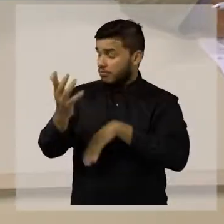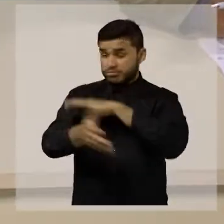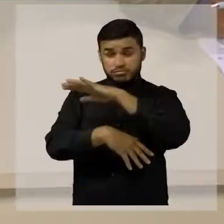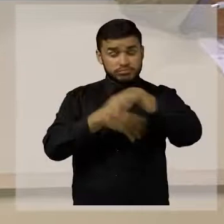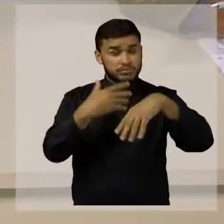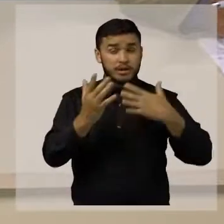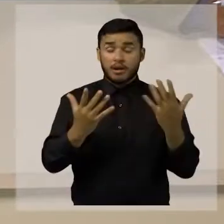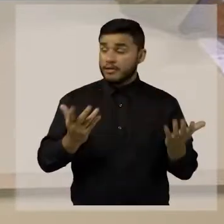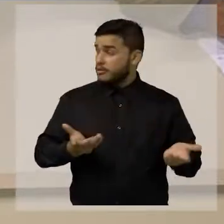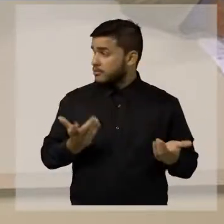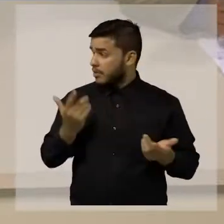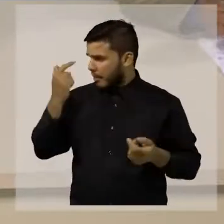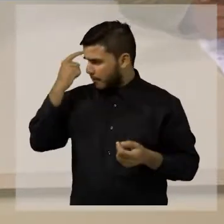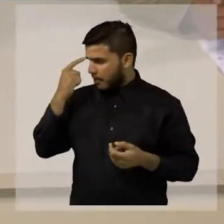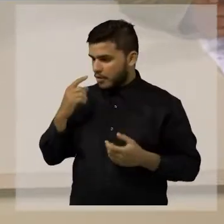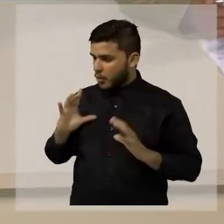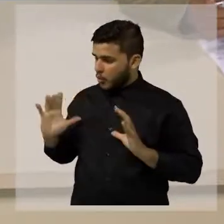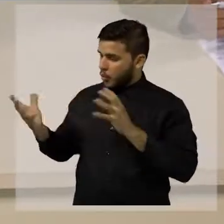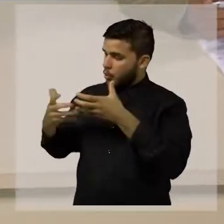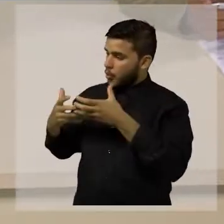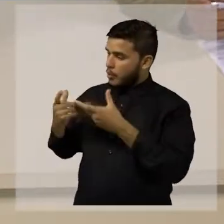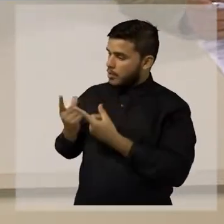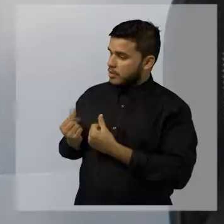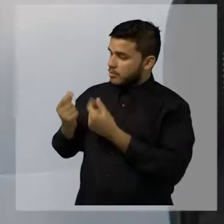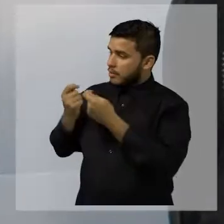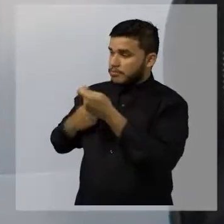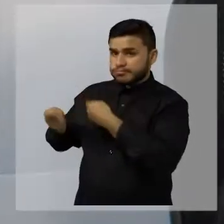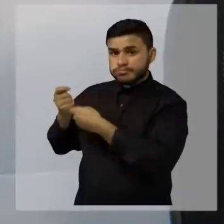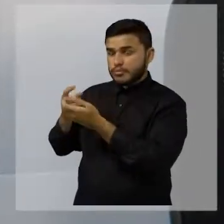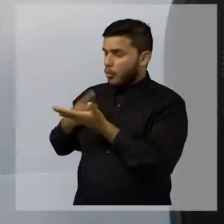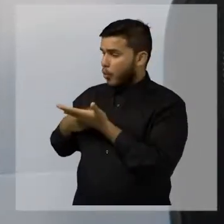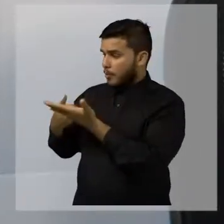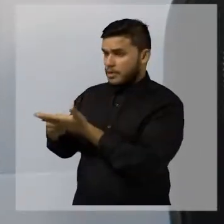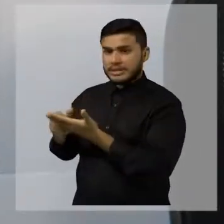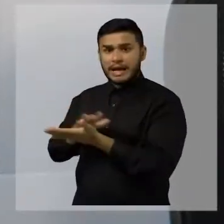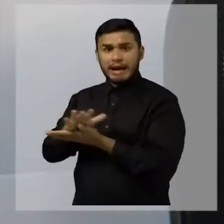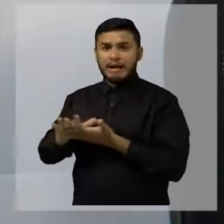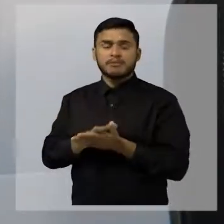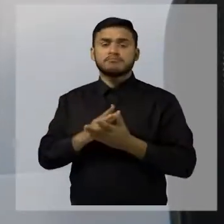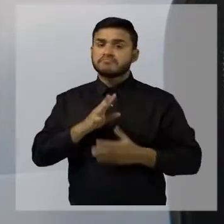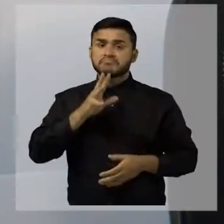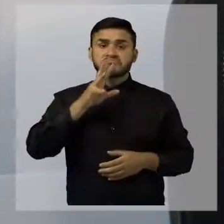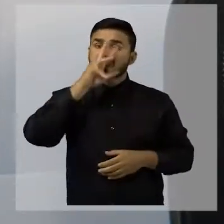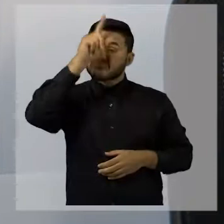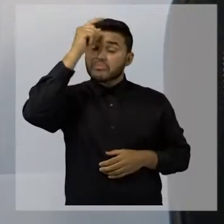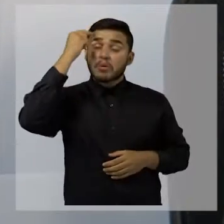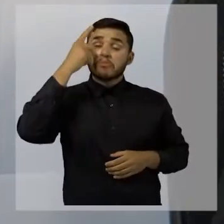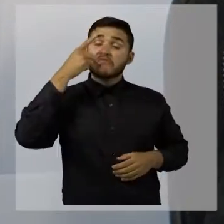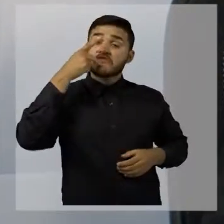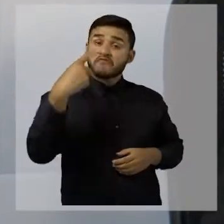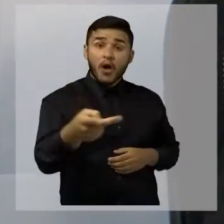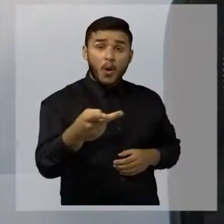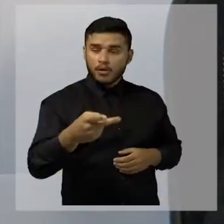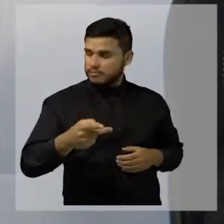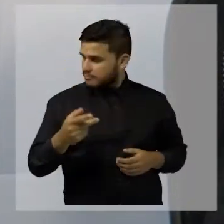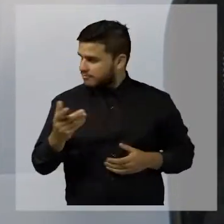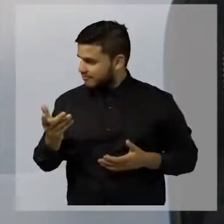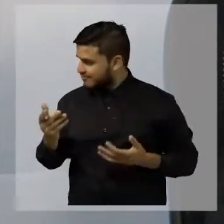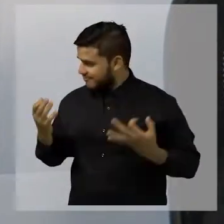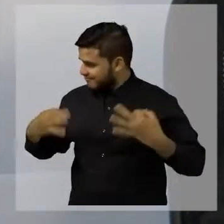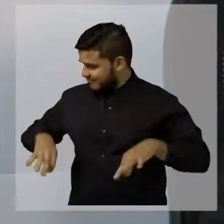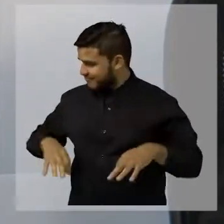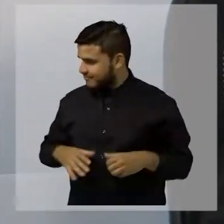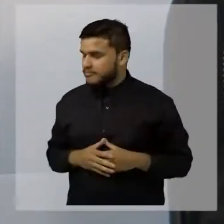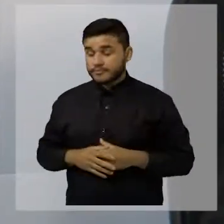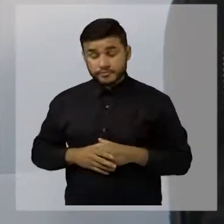não é combinado com a sua equipe econômica e nem com a sua equipe de articulação política. E o que é que eu estou sentindo? Estou sentindo